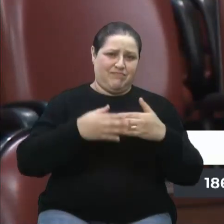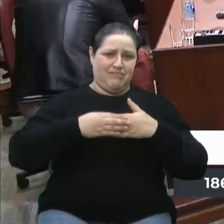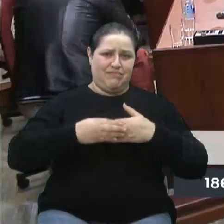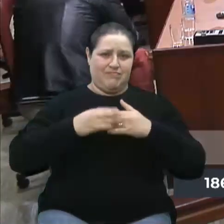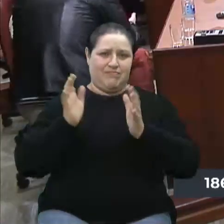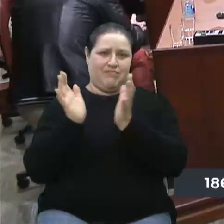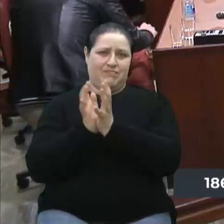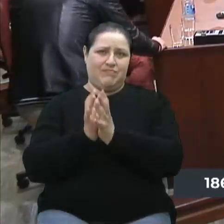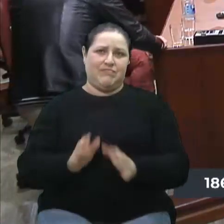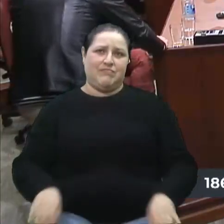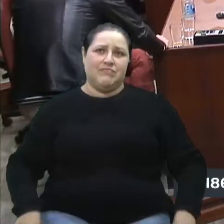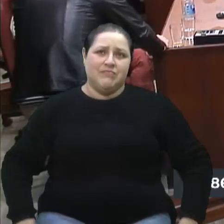Cruzeiro Obrigado Raphael Hirata